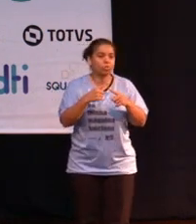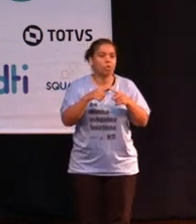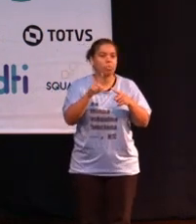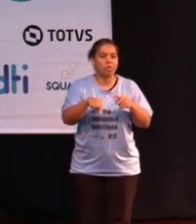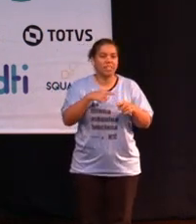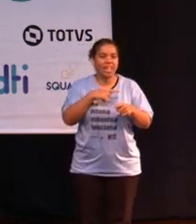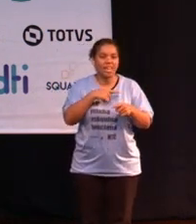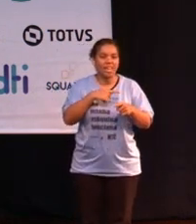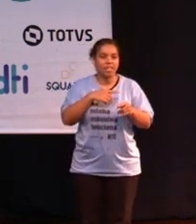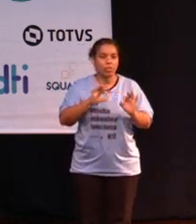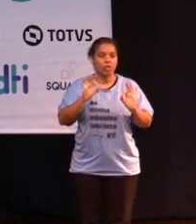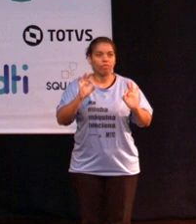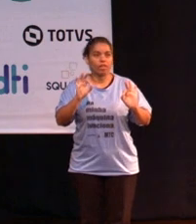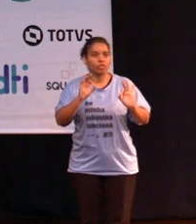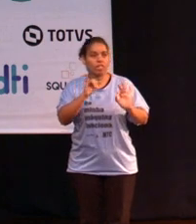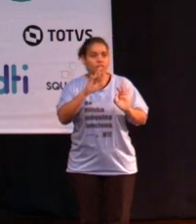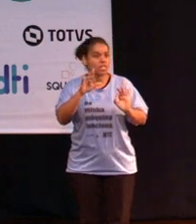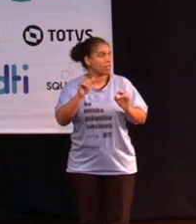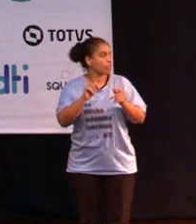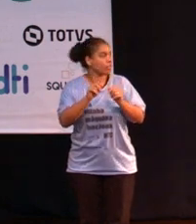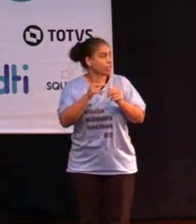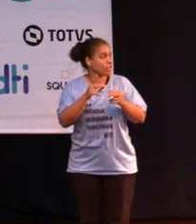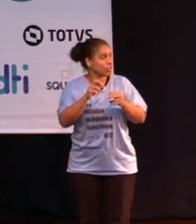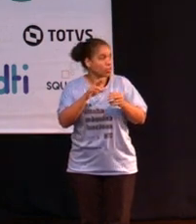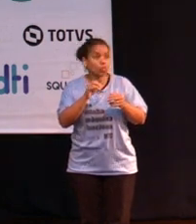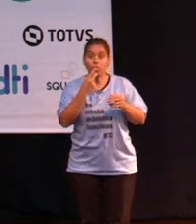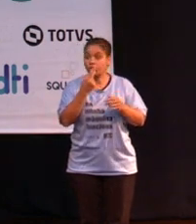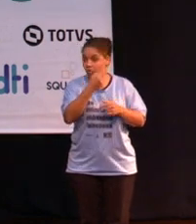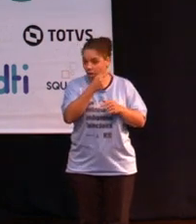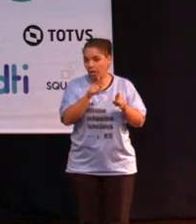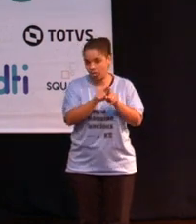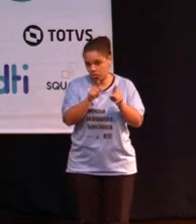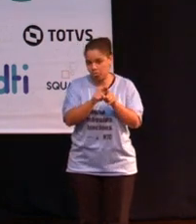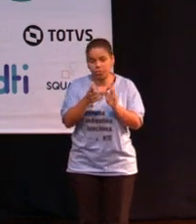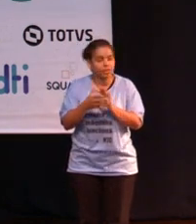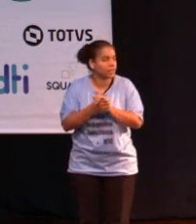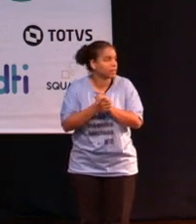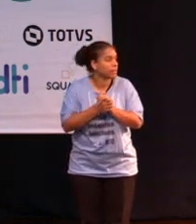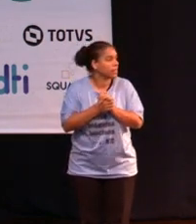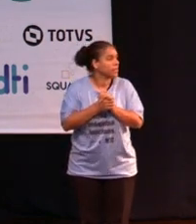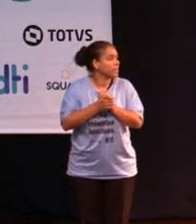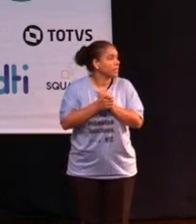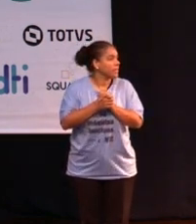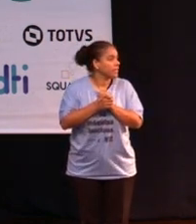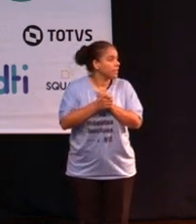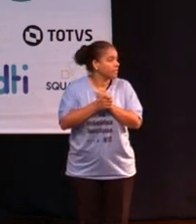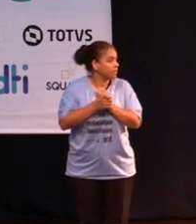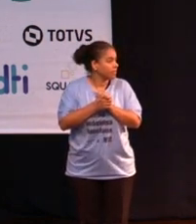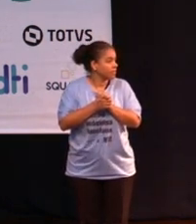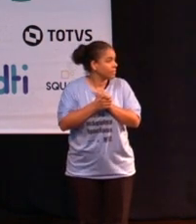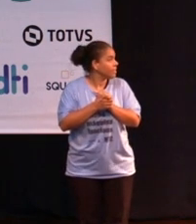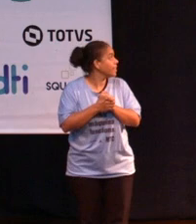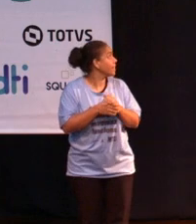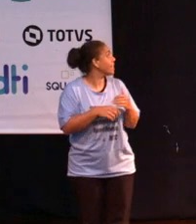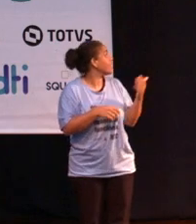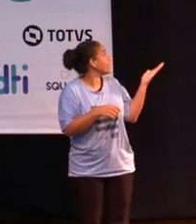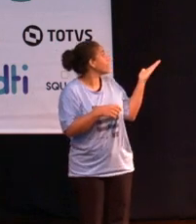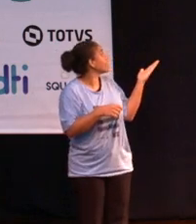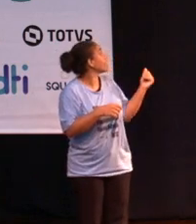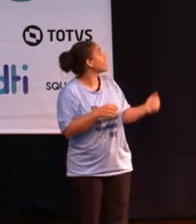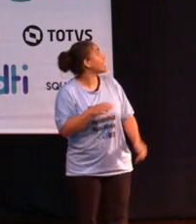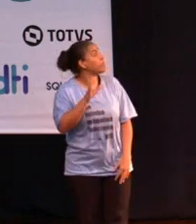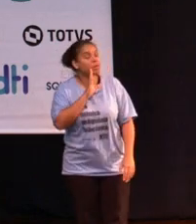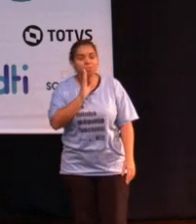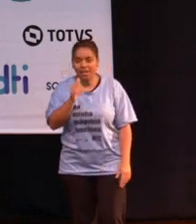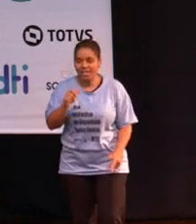necessariamente uma estrutura que a gente fala sobre isso né sai um pouco da bolha então isso é um padrão bem bacana quando eu